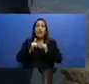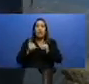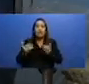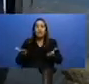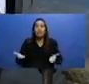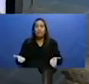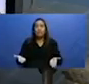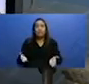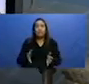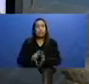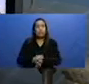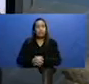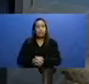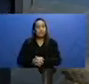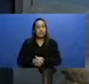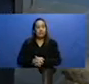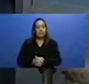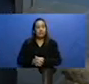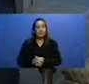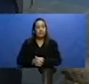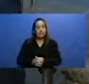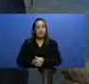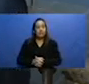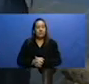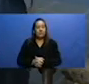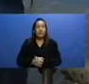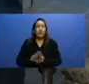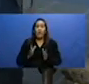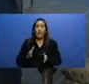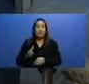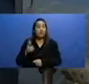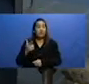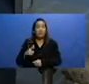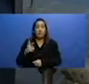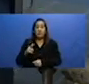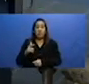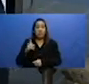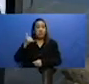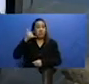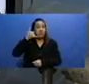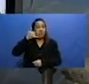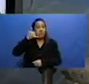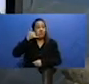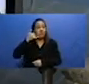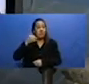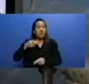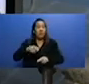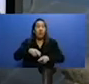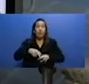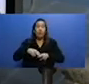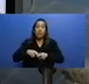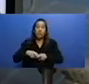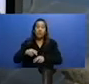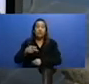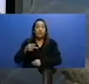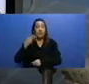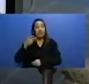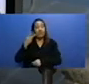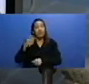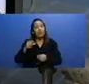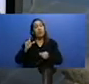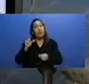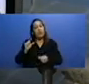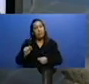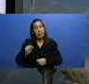toda vez que a tia Camila vai, ela telefona. E hoje ela não telefonou. Por isso que ele está falando que é